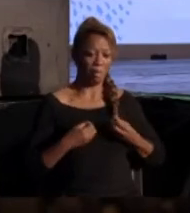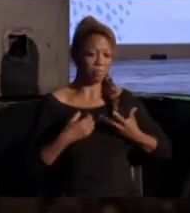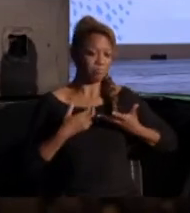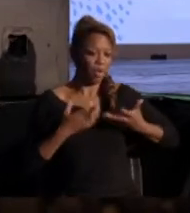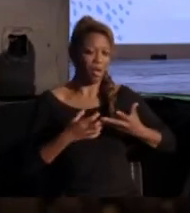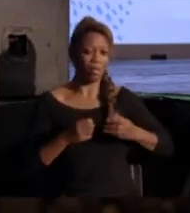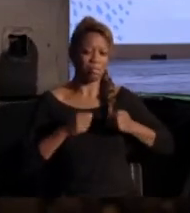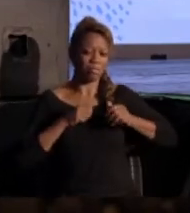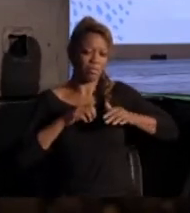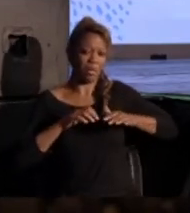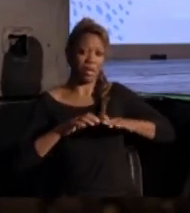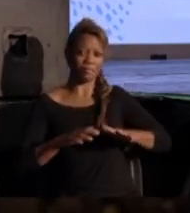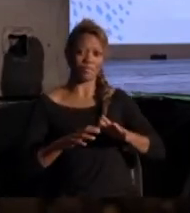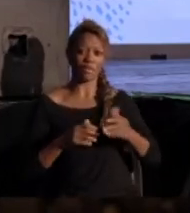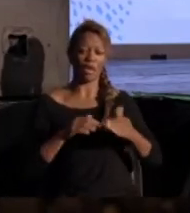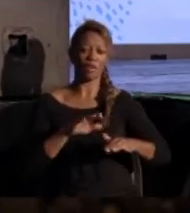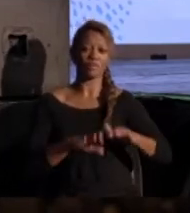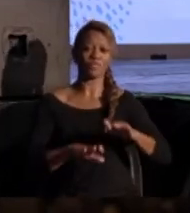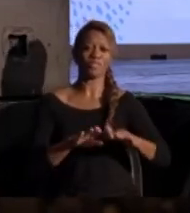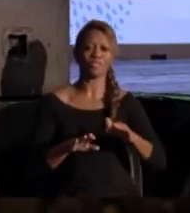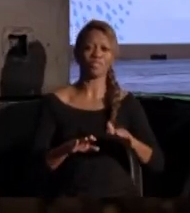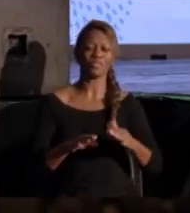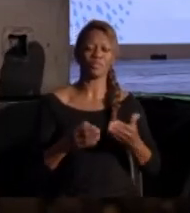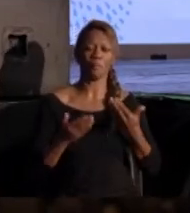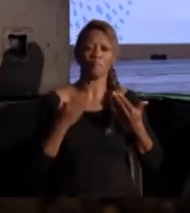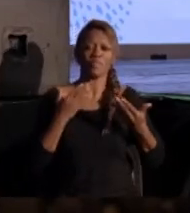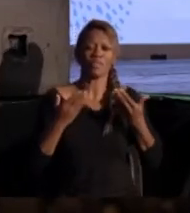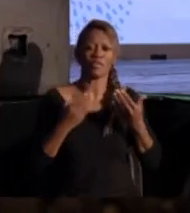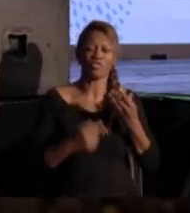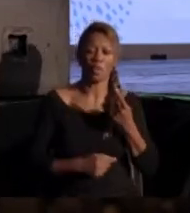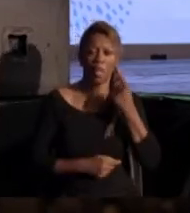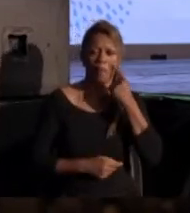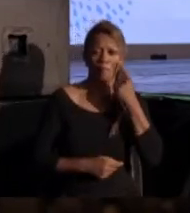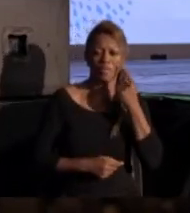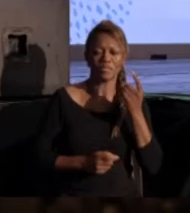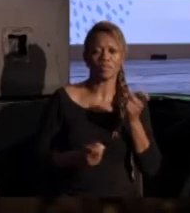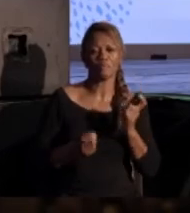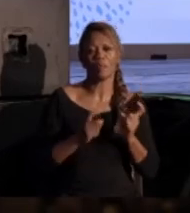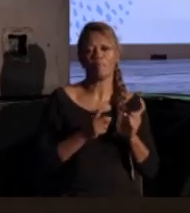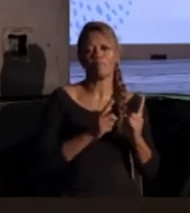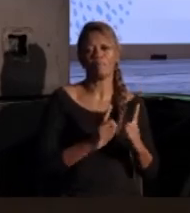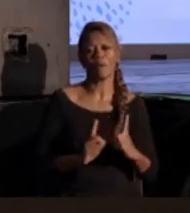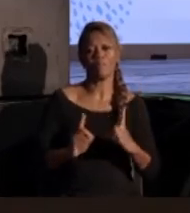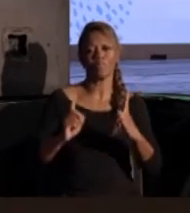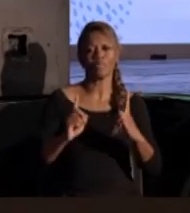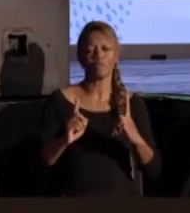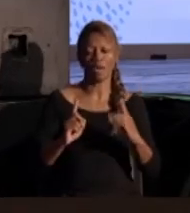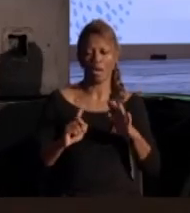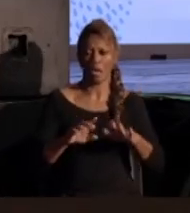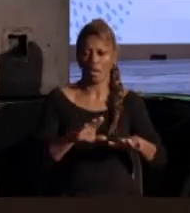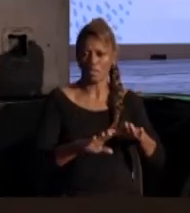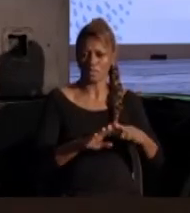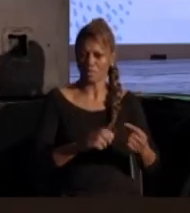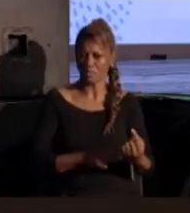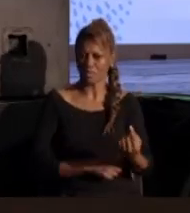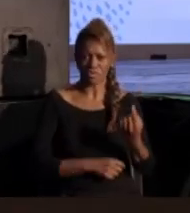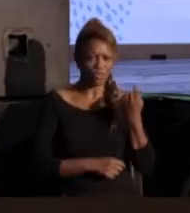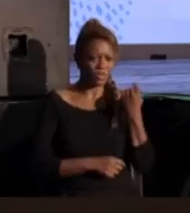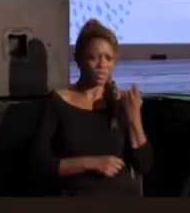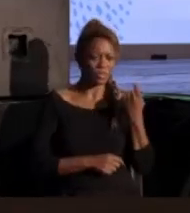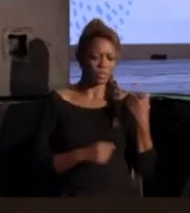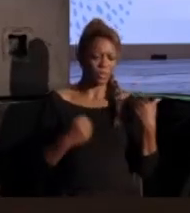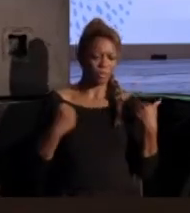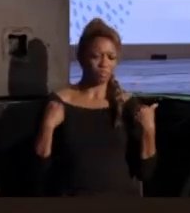aquele funcionamento que aí um psicanalista discípulo do Freud, que é a gente carrega, a gente